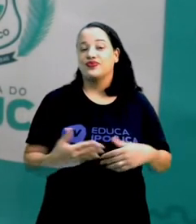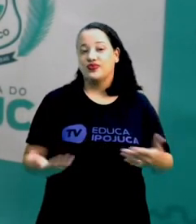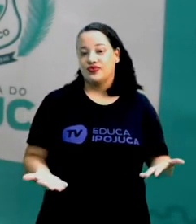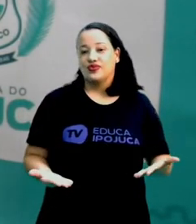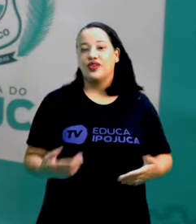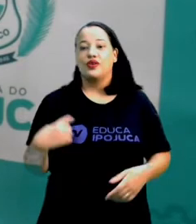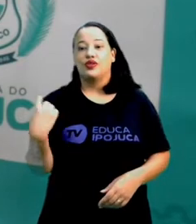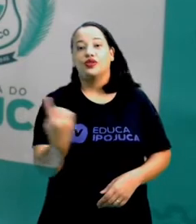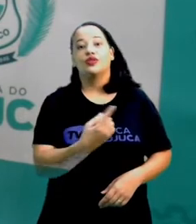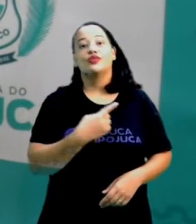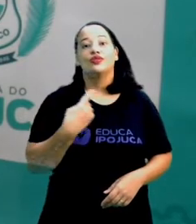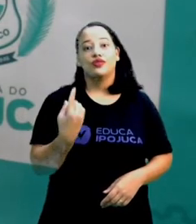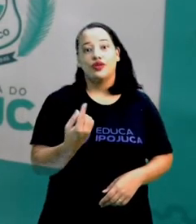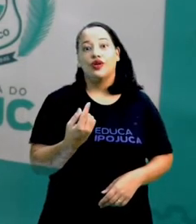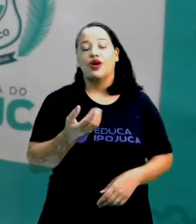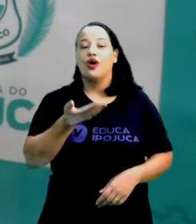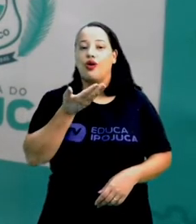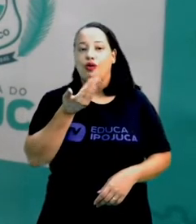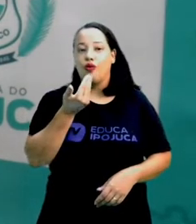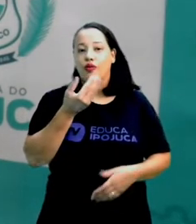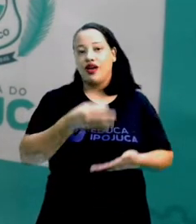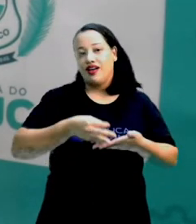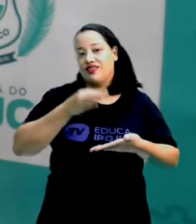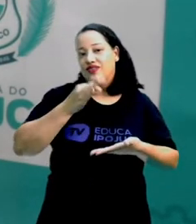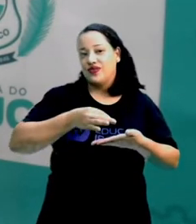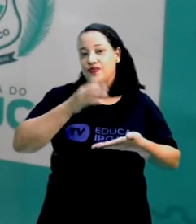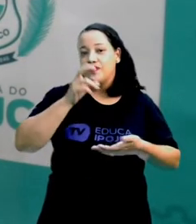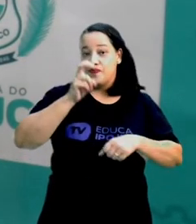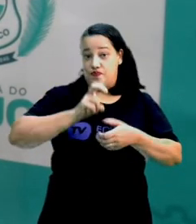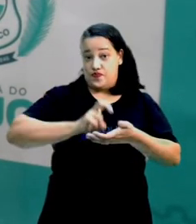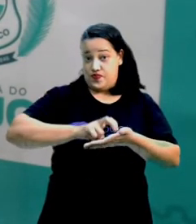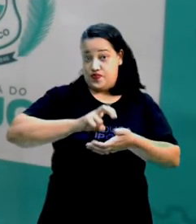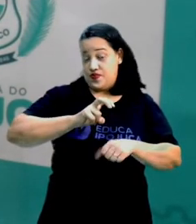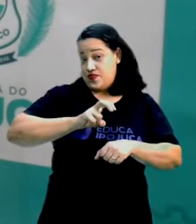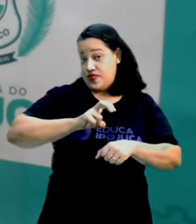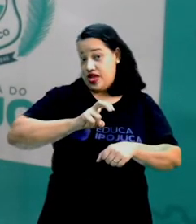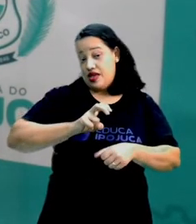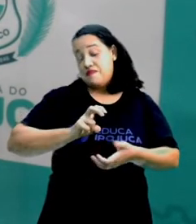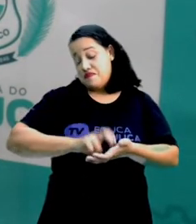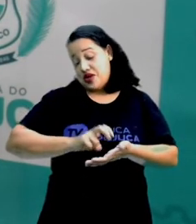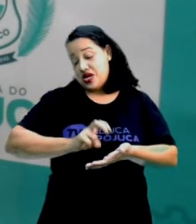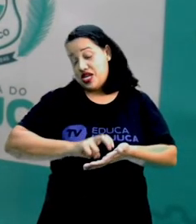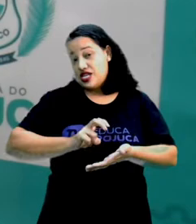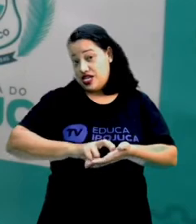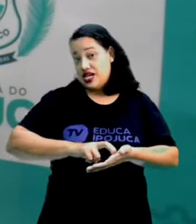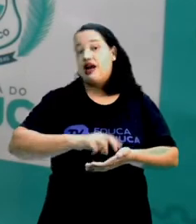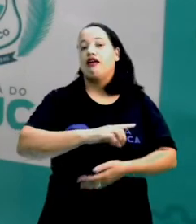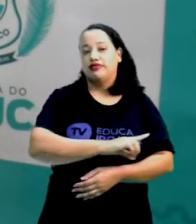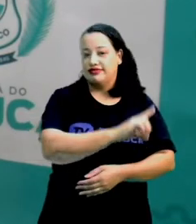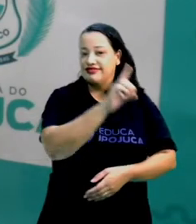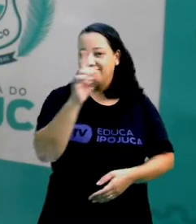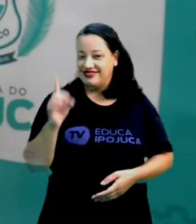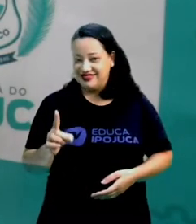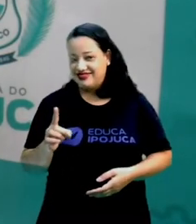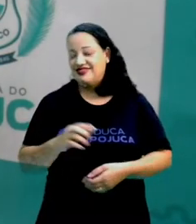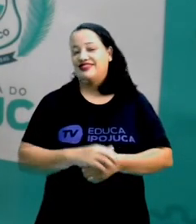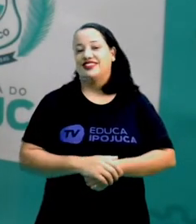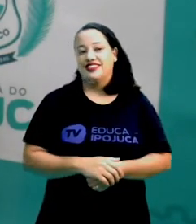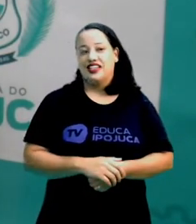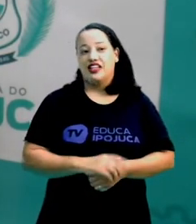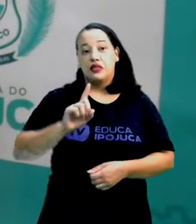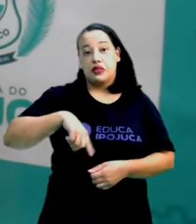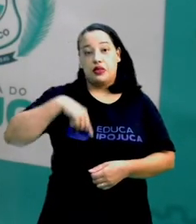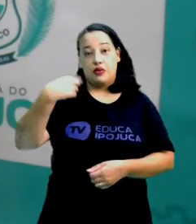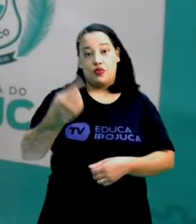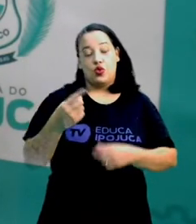Quando nós tomamos café da manhã? A gente toma o café da manhã no período do dia. Quando vamos